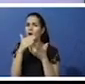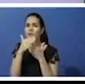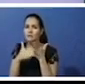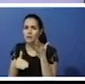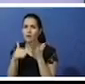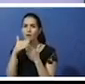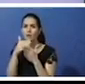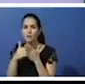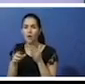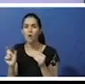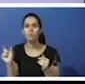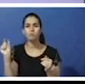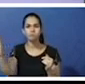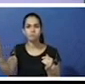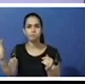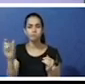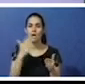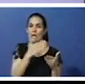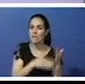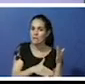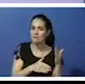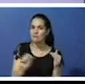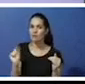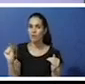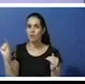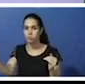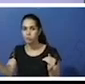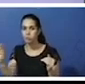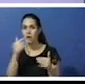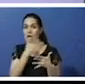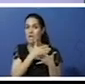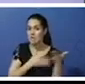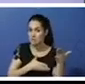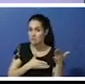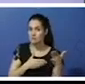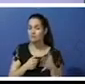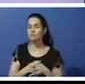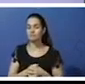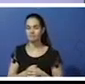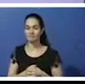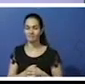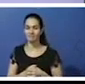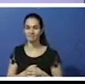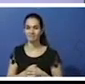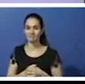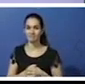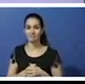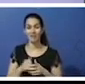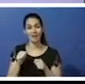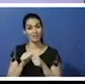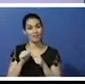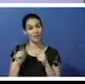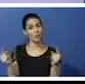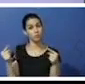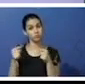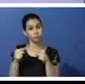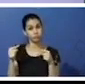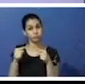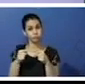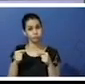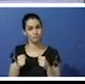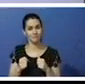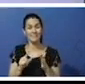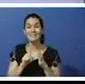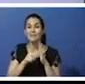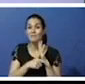colocando no box aqui, pede para ir riscando, tá? Um a um para ela fazer essa correspondência. E quando